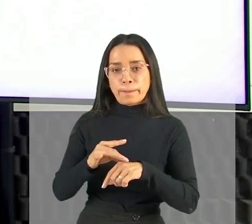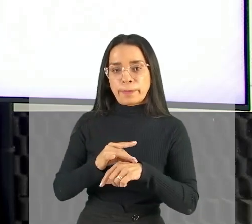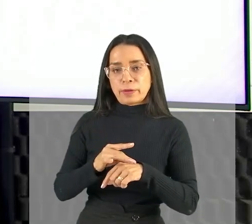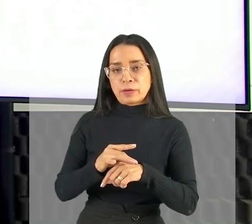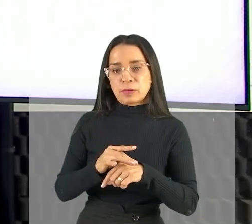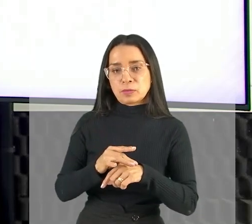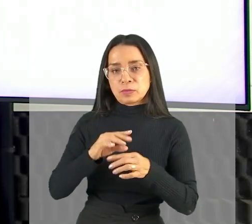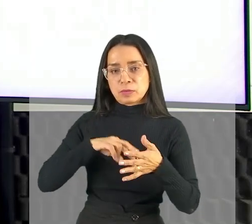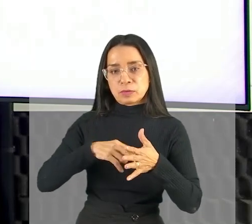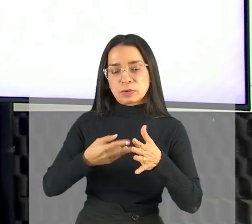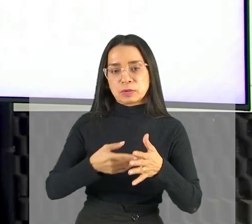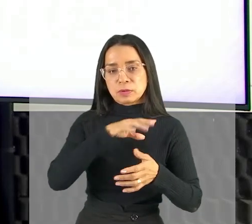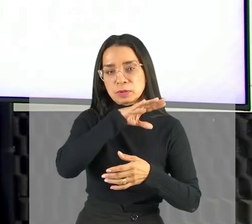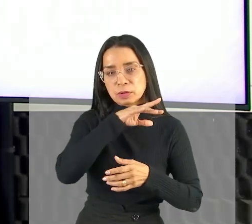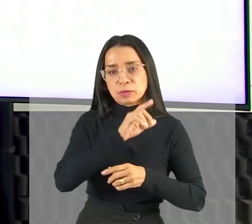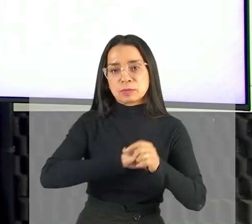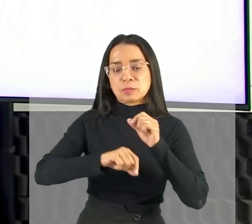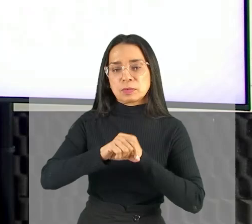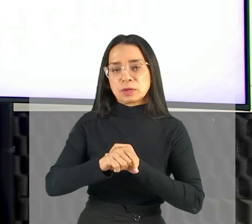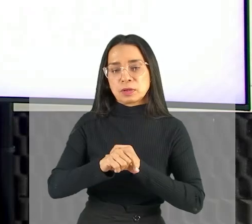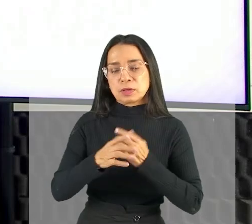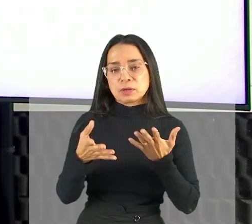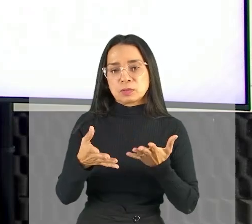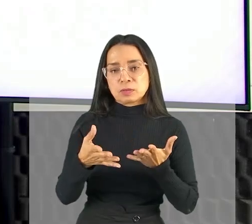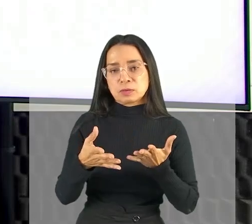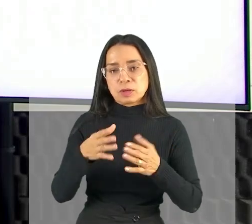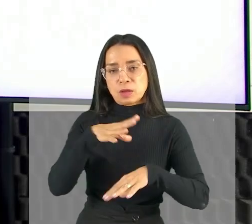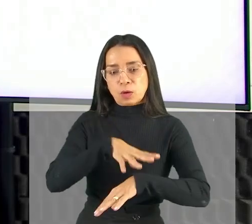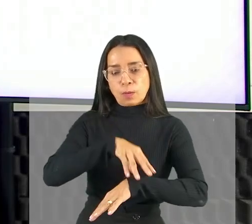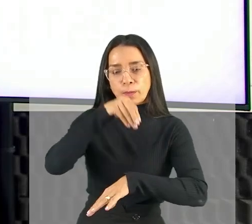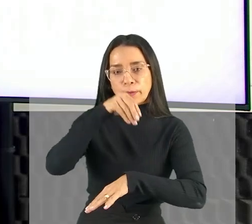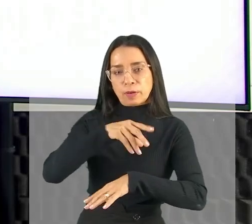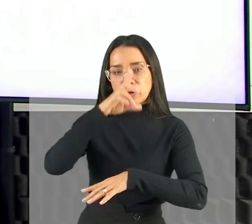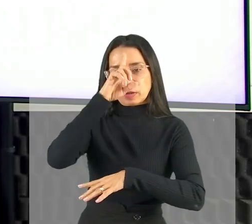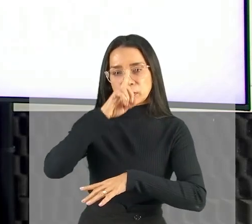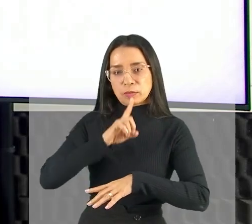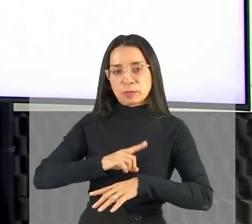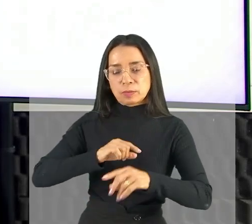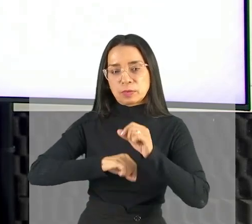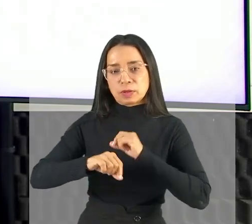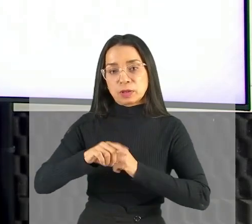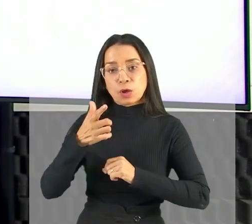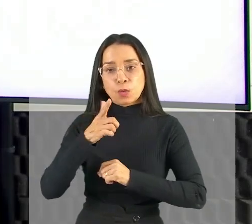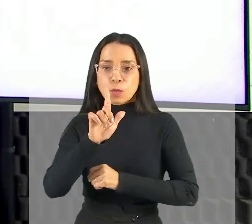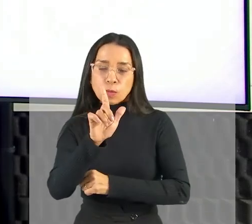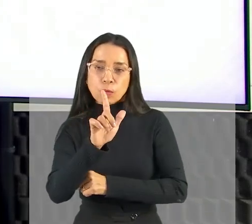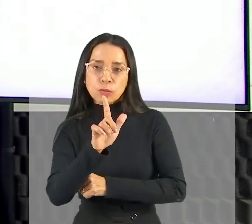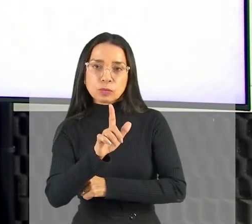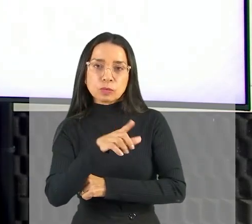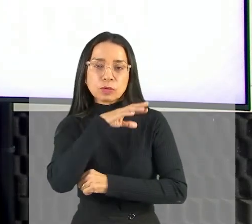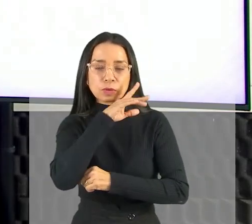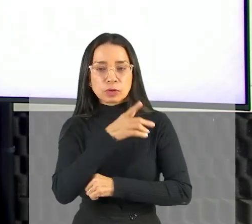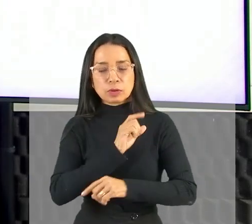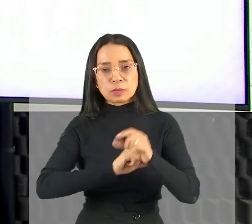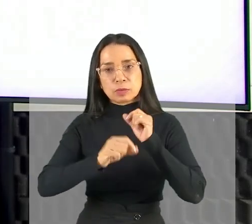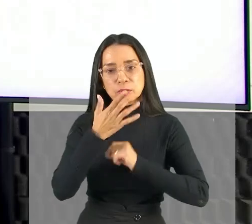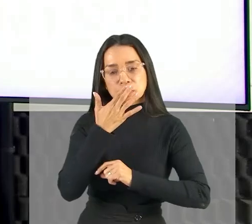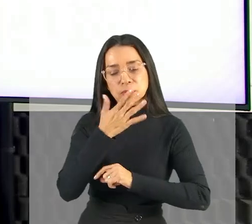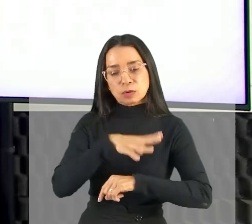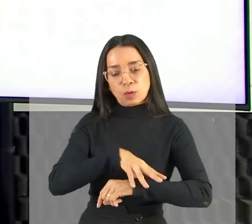eh não preenchido são animais com pelagens amarelas eu já